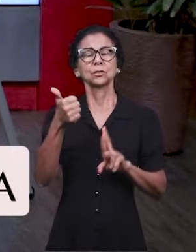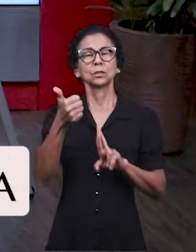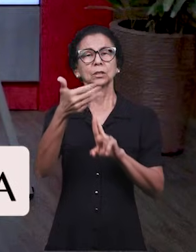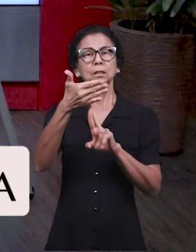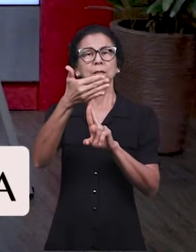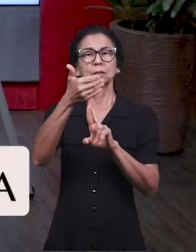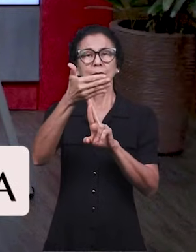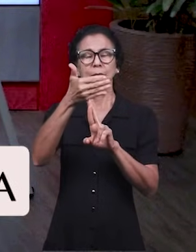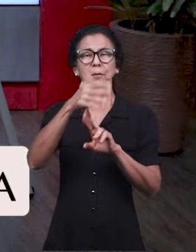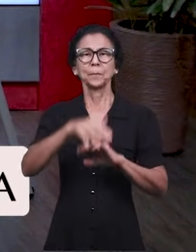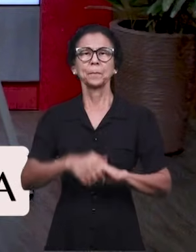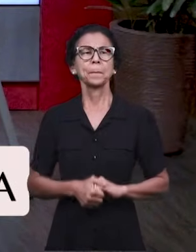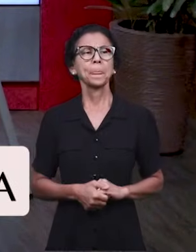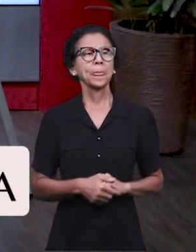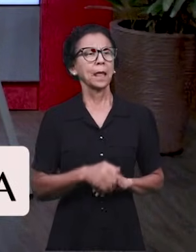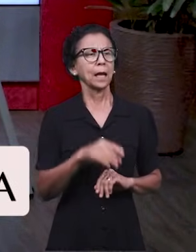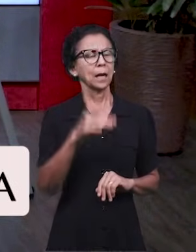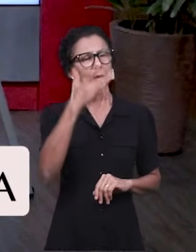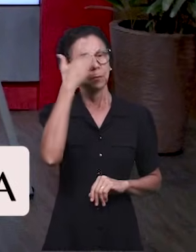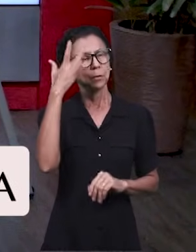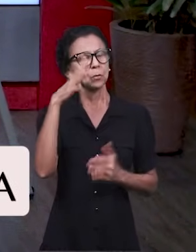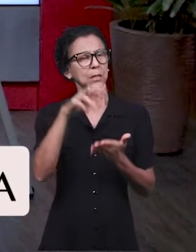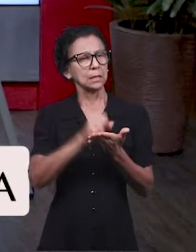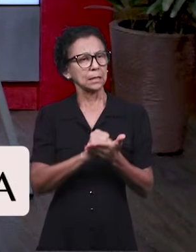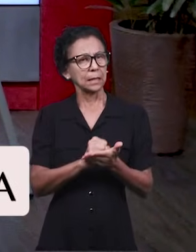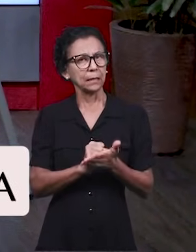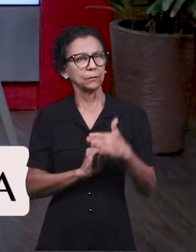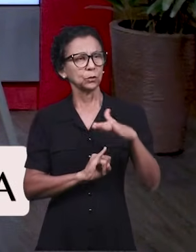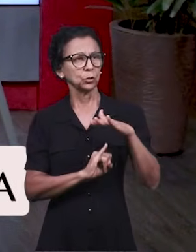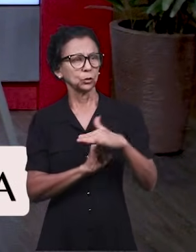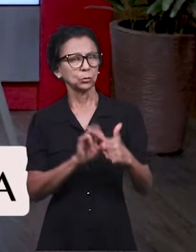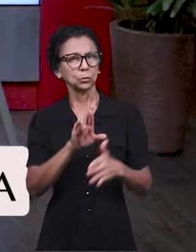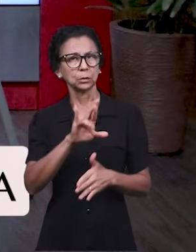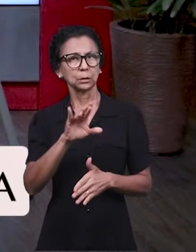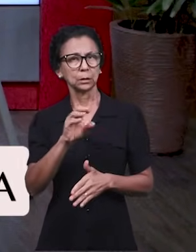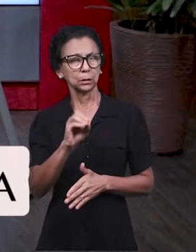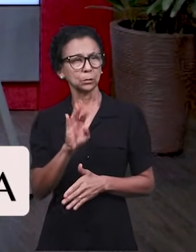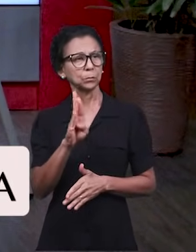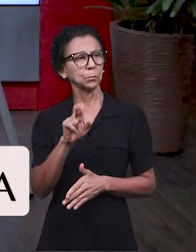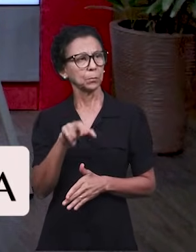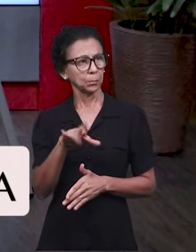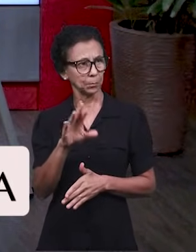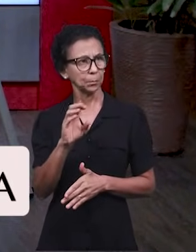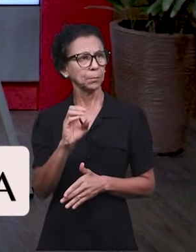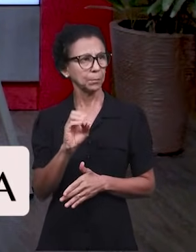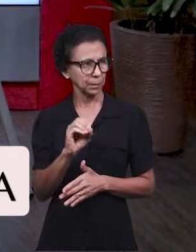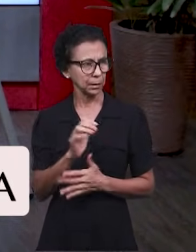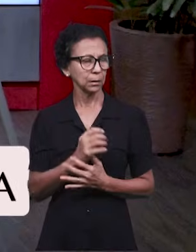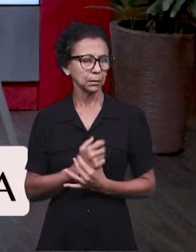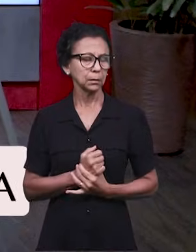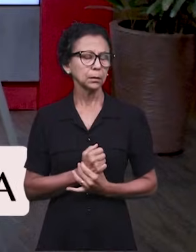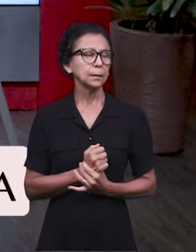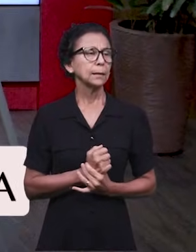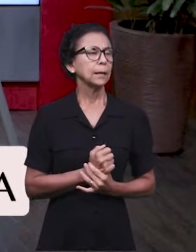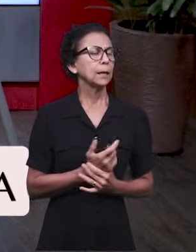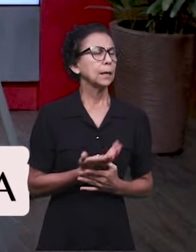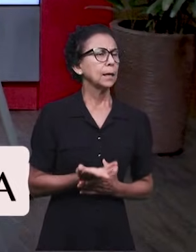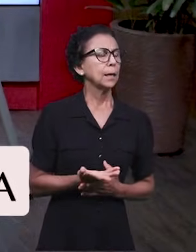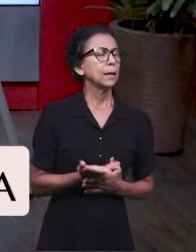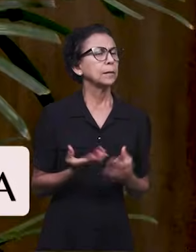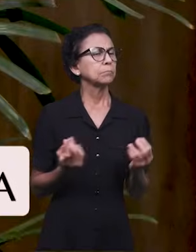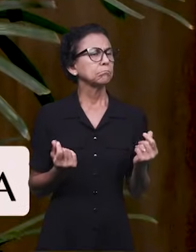concurso para o Instituto Rio Branco. Isso. Né? E o Instituto Rio Branco, ele está